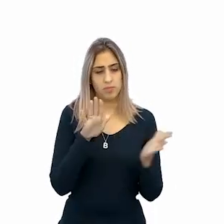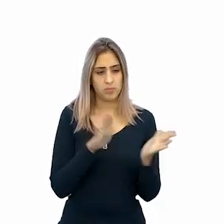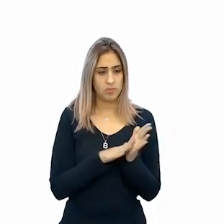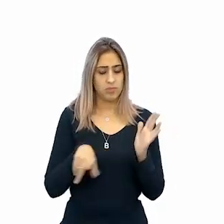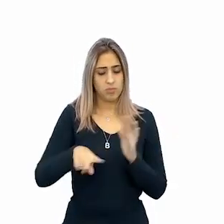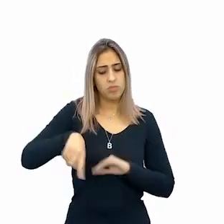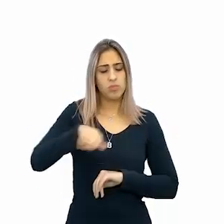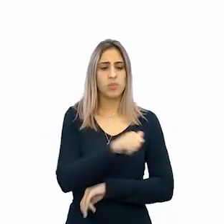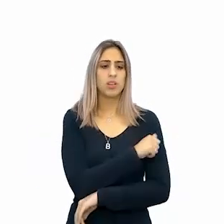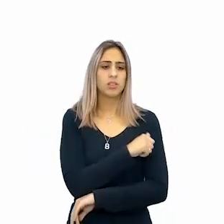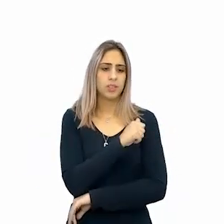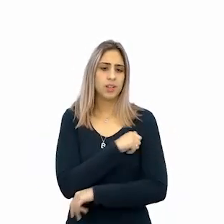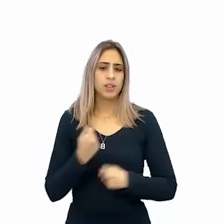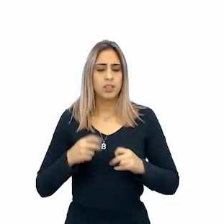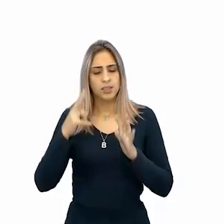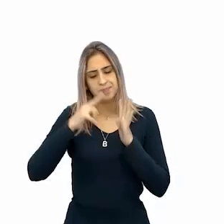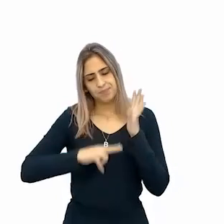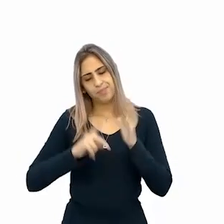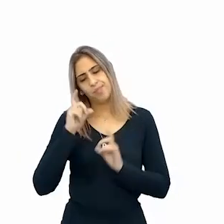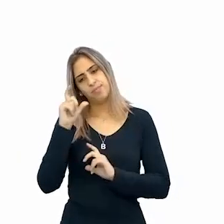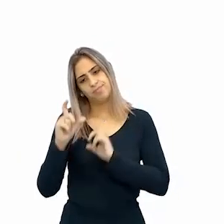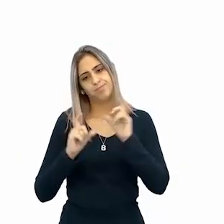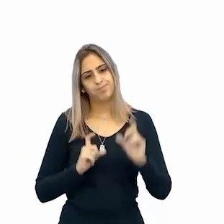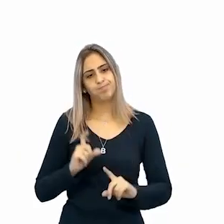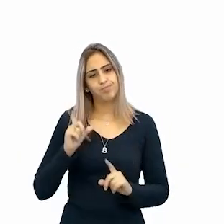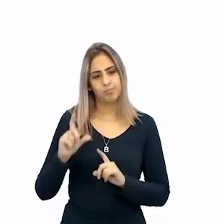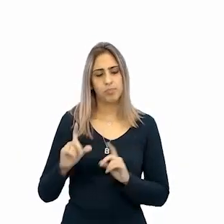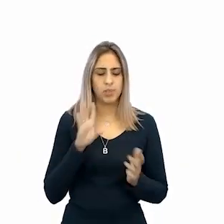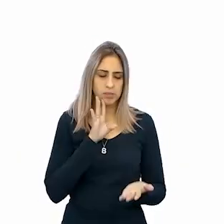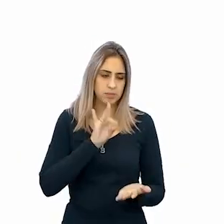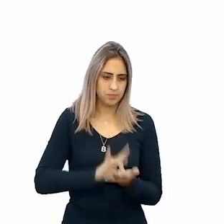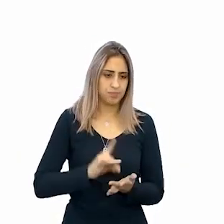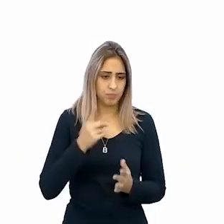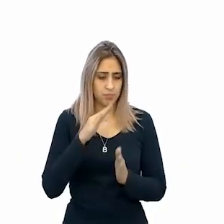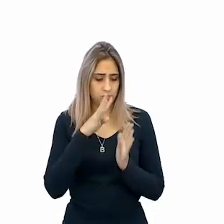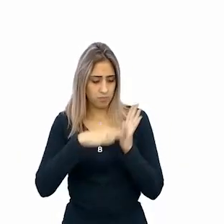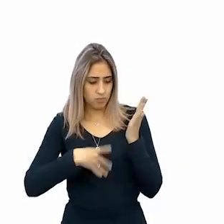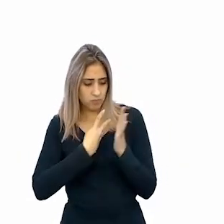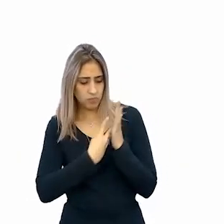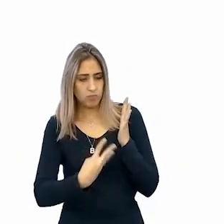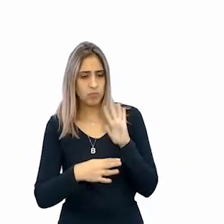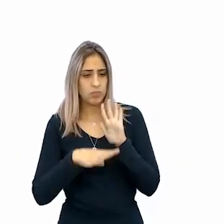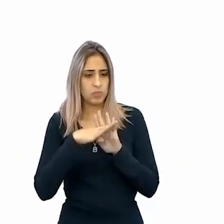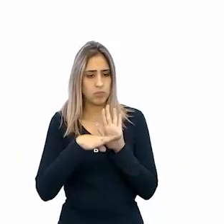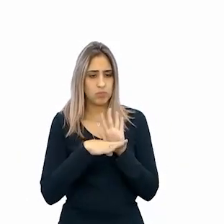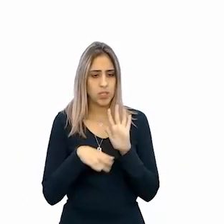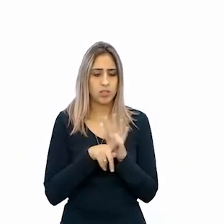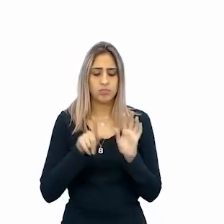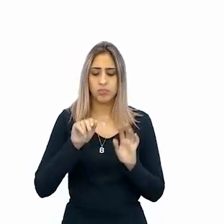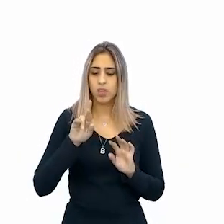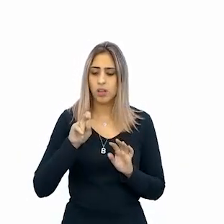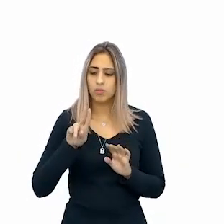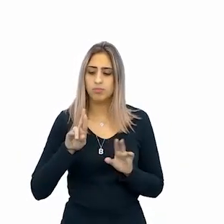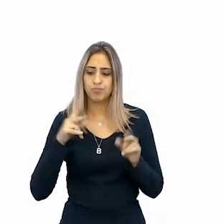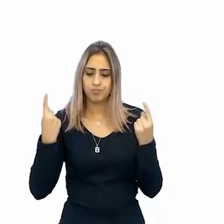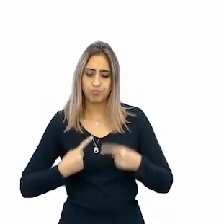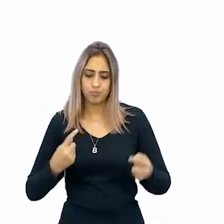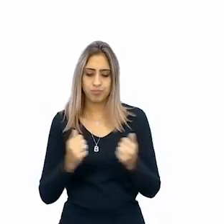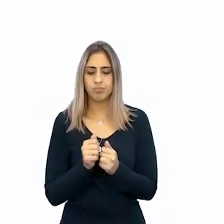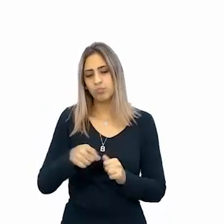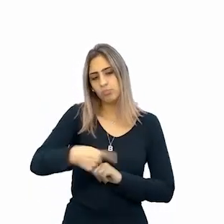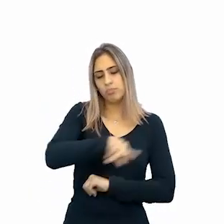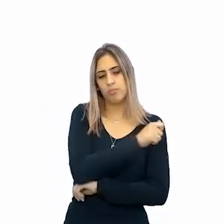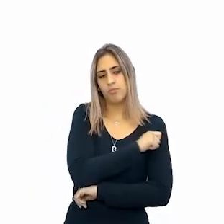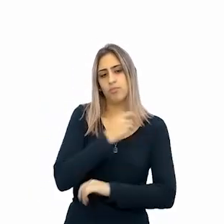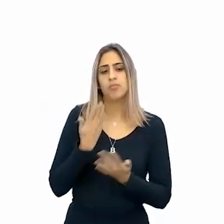os estudantes terão de ler palavras e a lista proporciona diferentes graus de desafios para os estudantes.